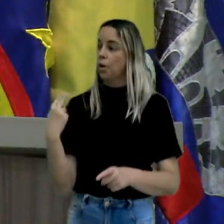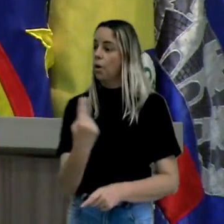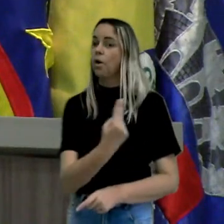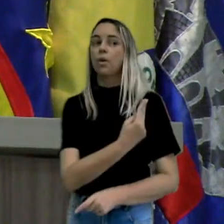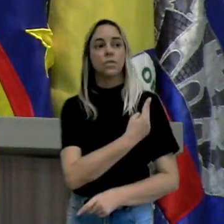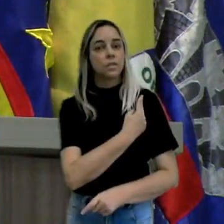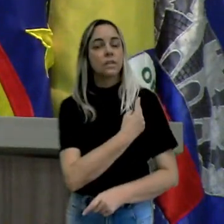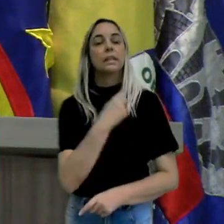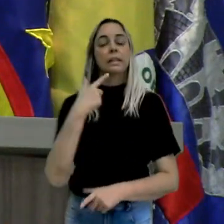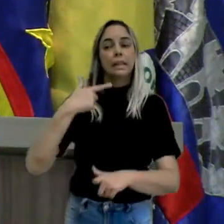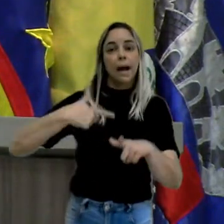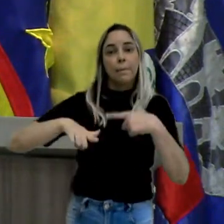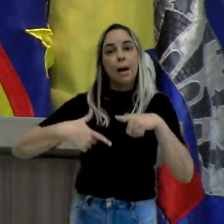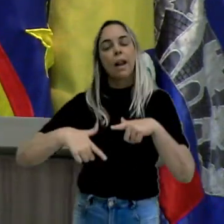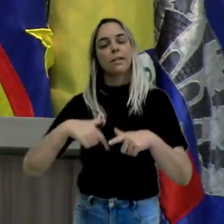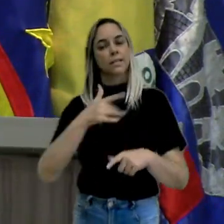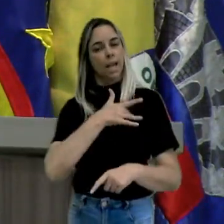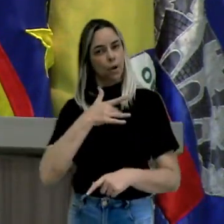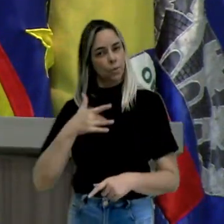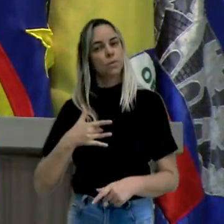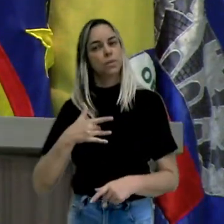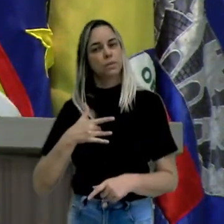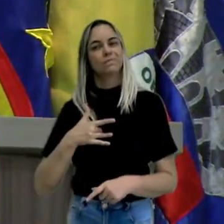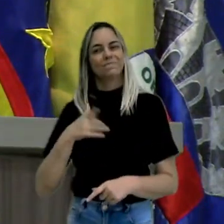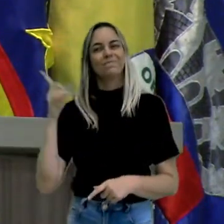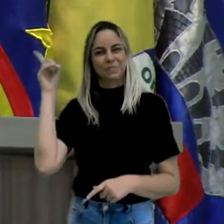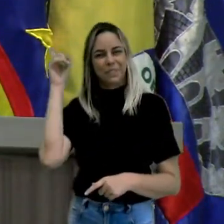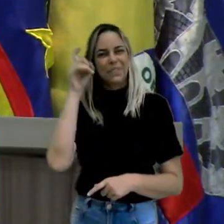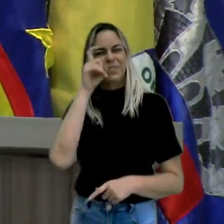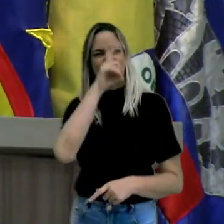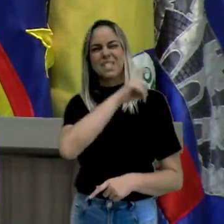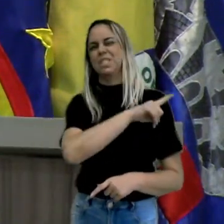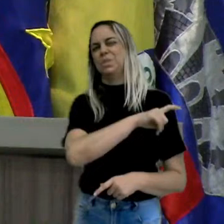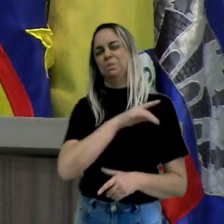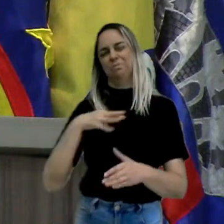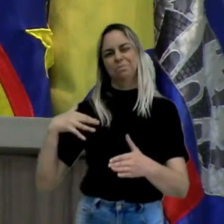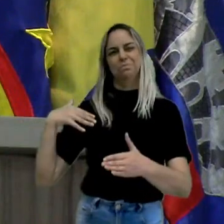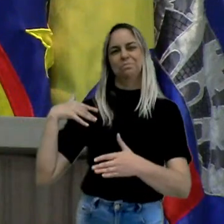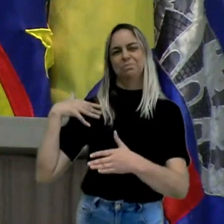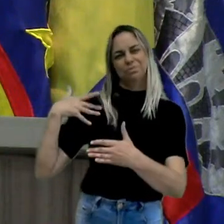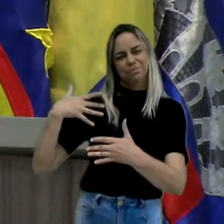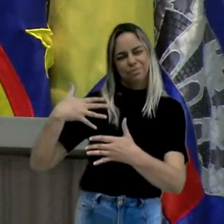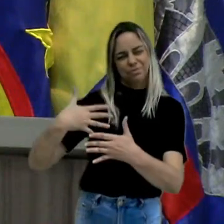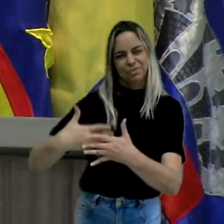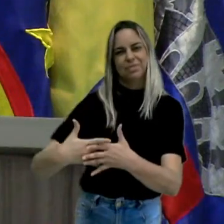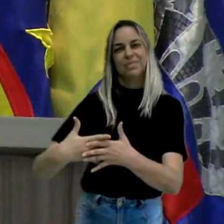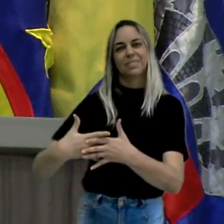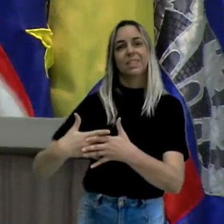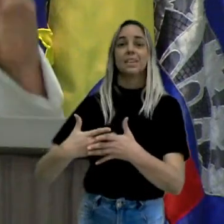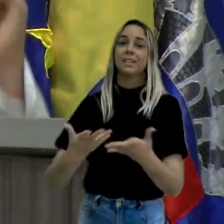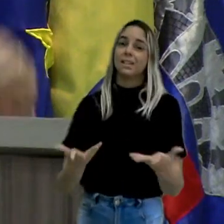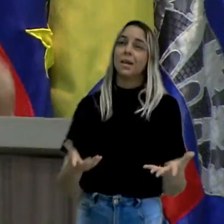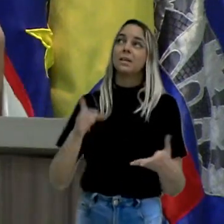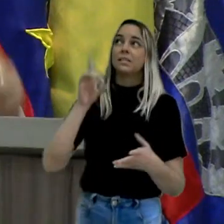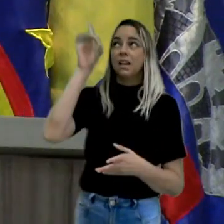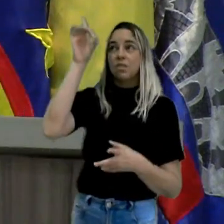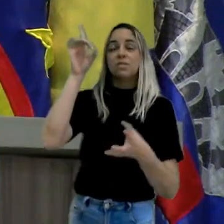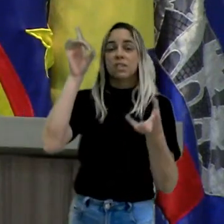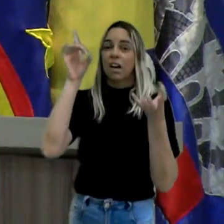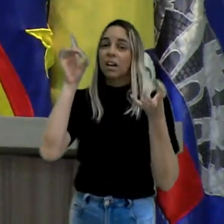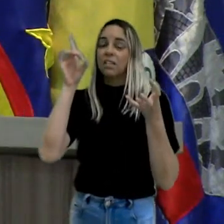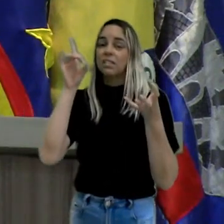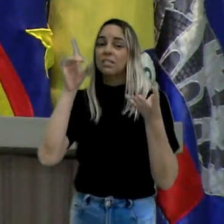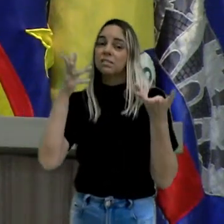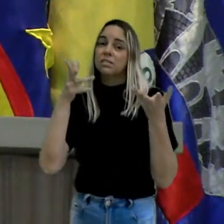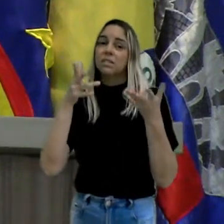saúde sabe o quanto cada dia que passa vai ficando mais difícil. Mas, se Deus quiser, assim que abrir o bloco